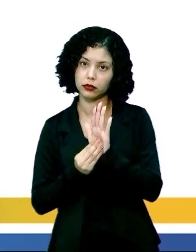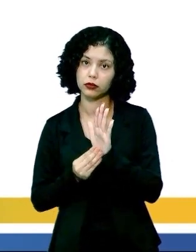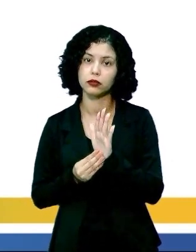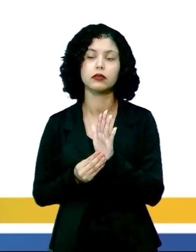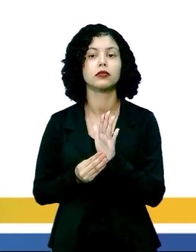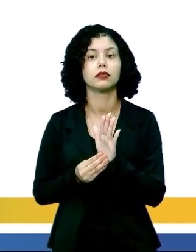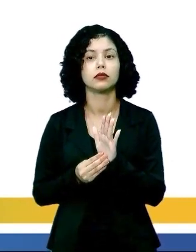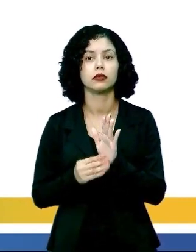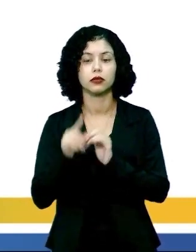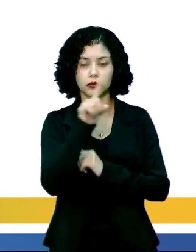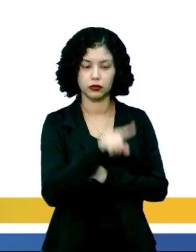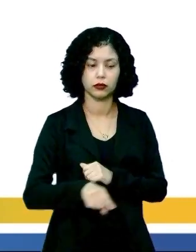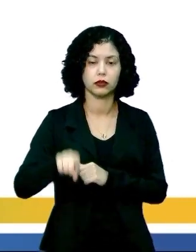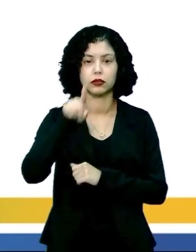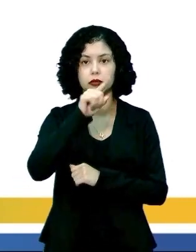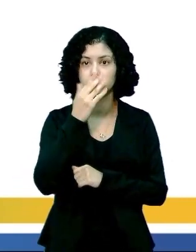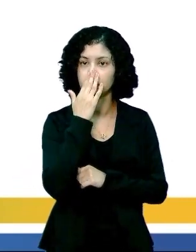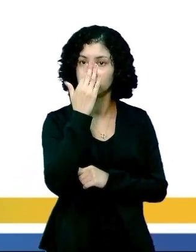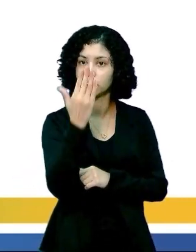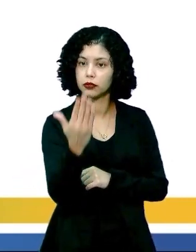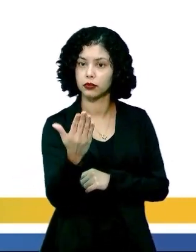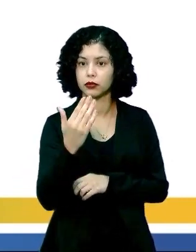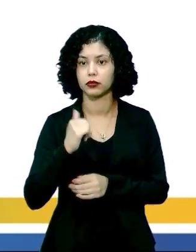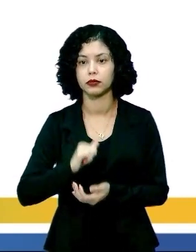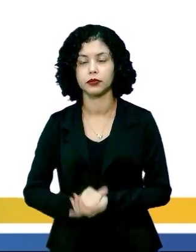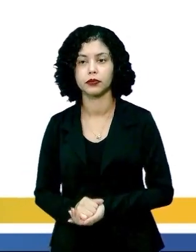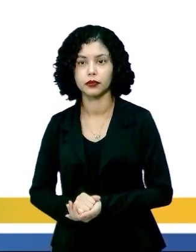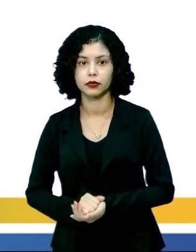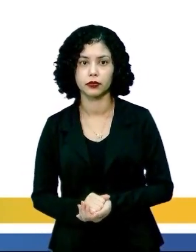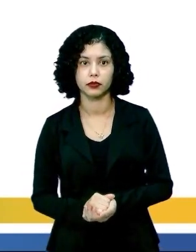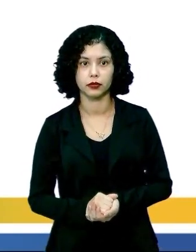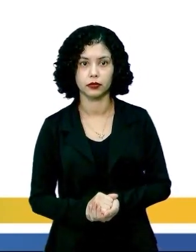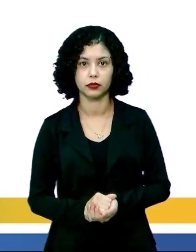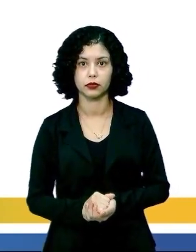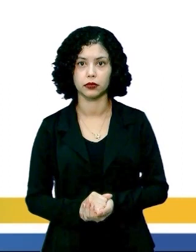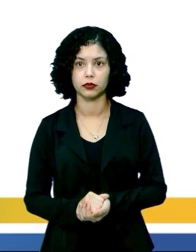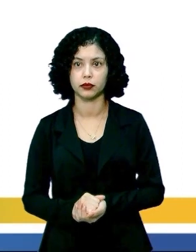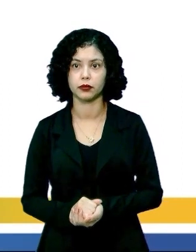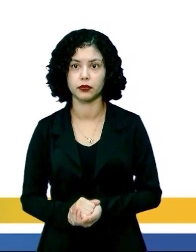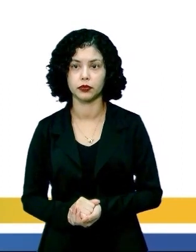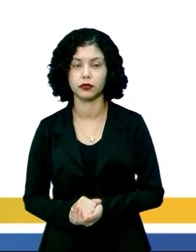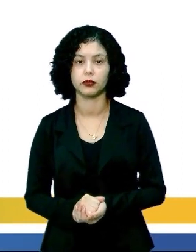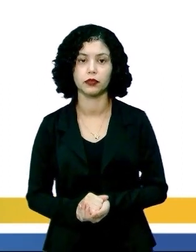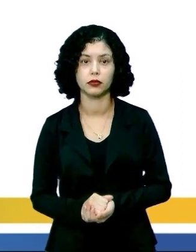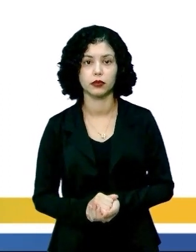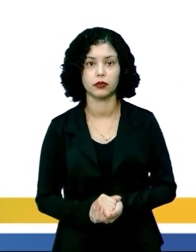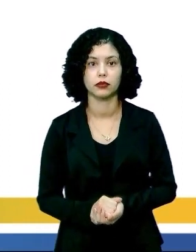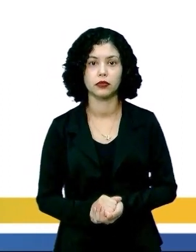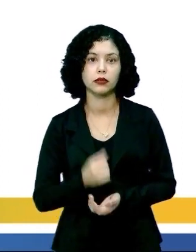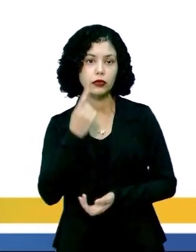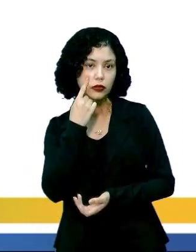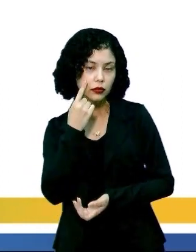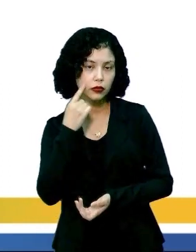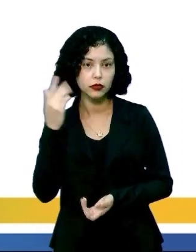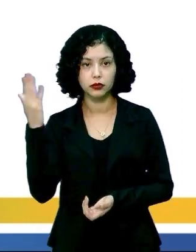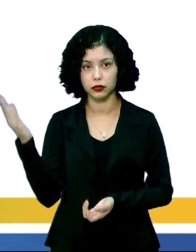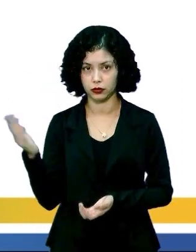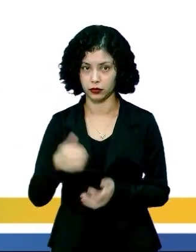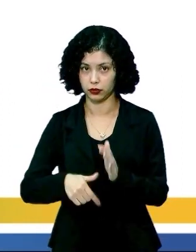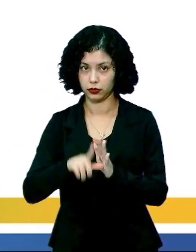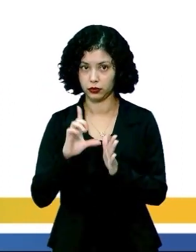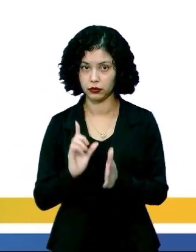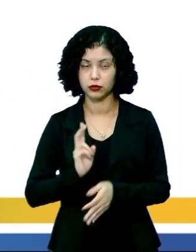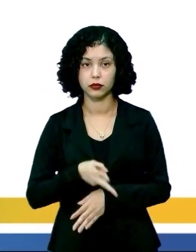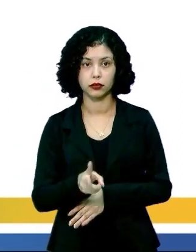dada pelo diagrama a seguir, não é sobrejetora. Olha aí, antes de